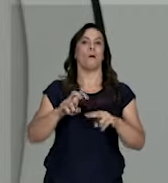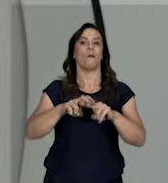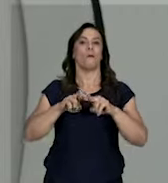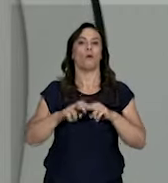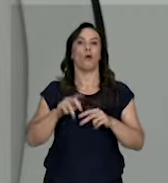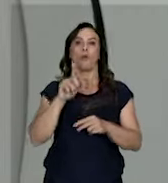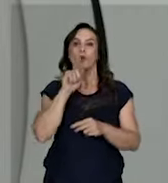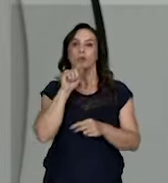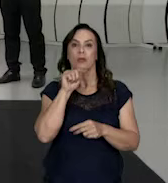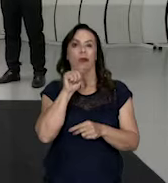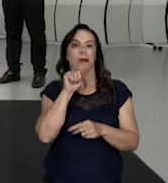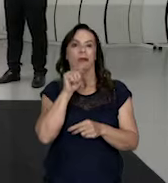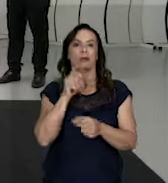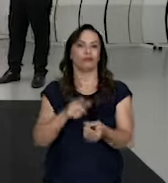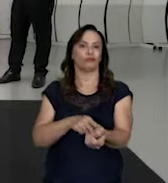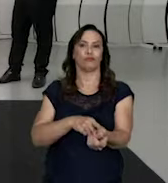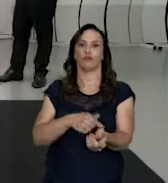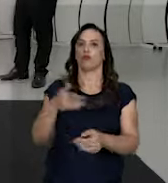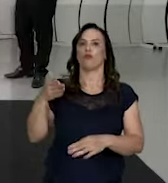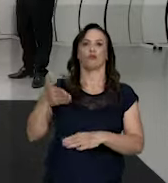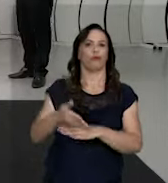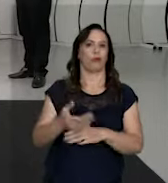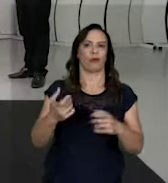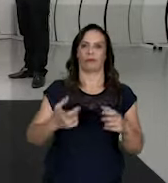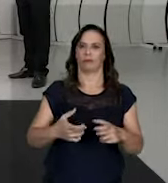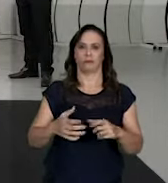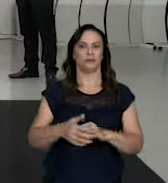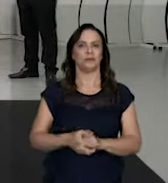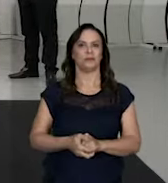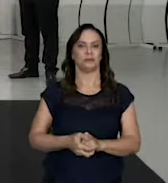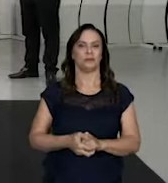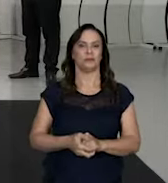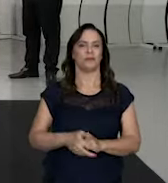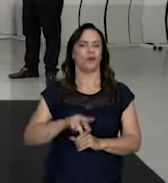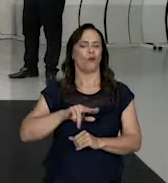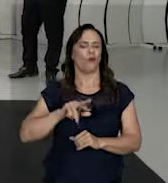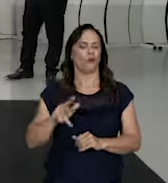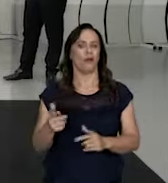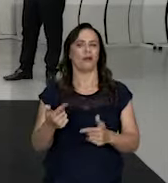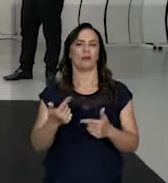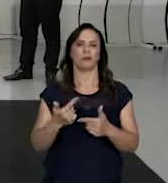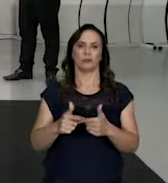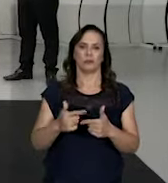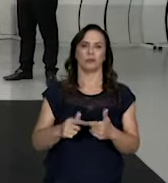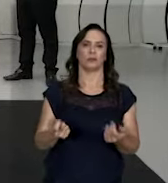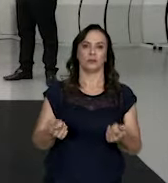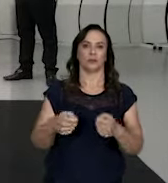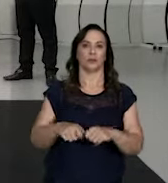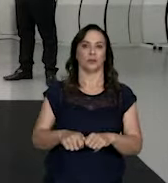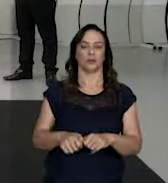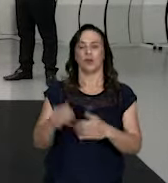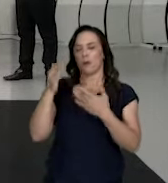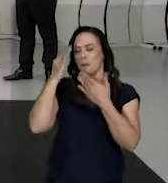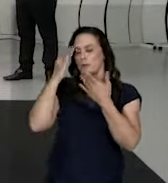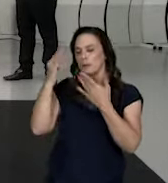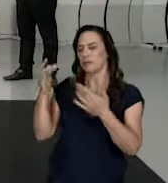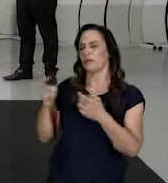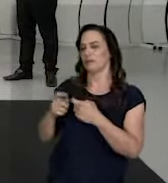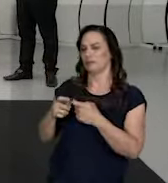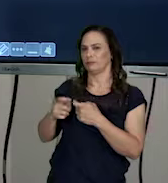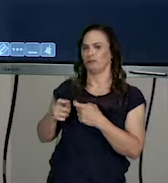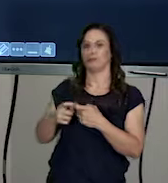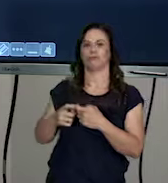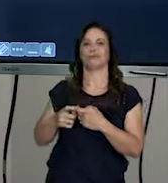nosso corpo. Muito obrigada, doutor. Eu queria só que você me ajudasse a informar